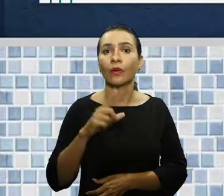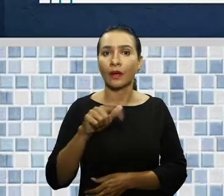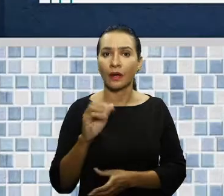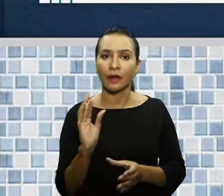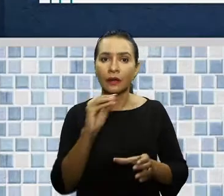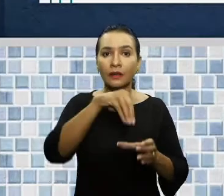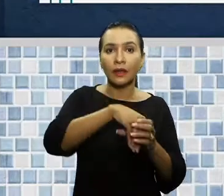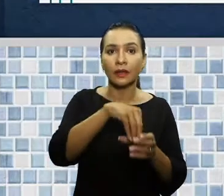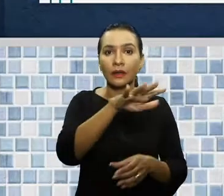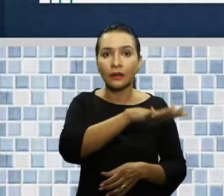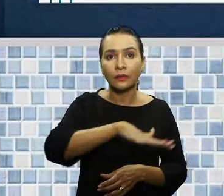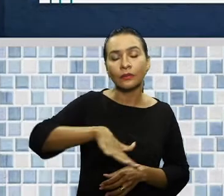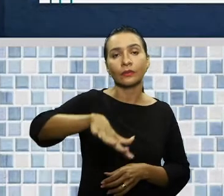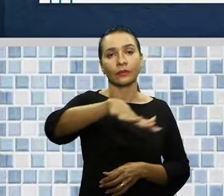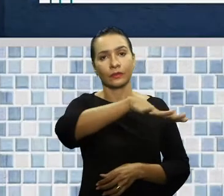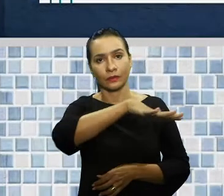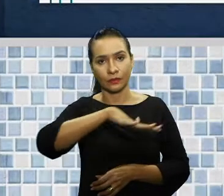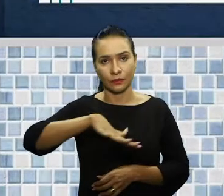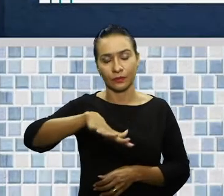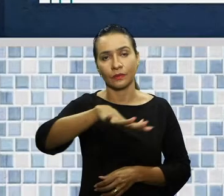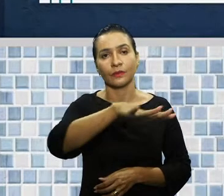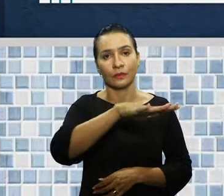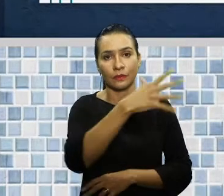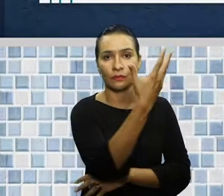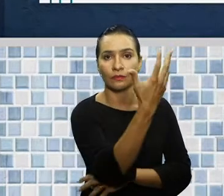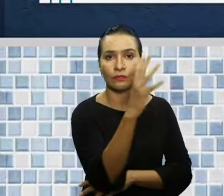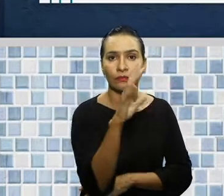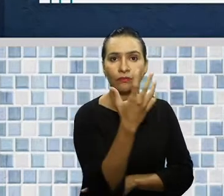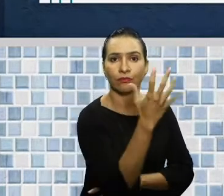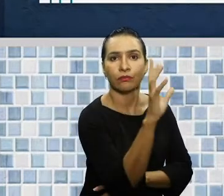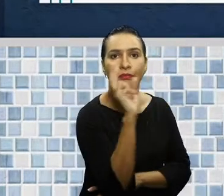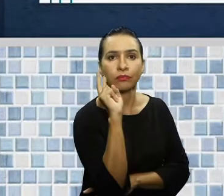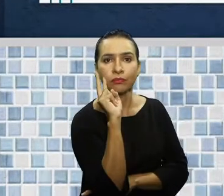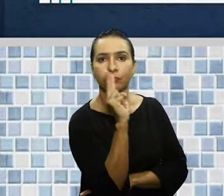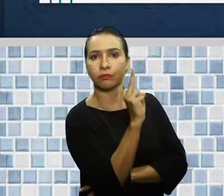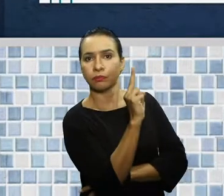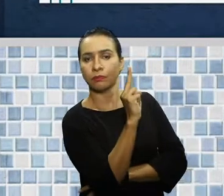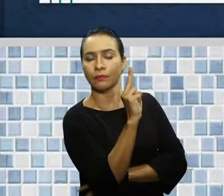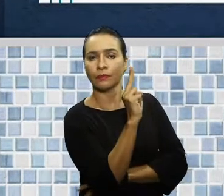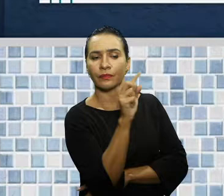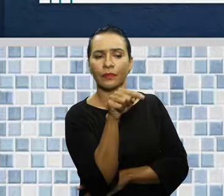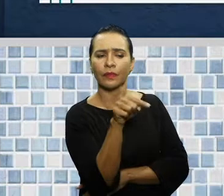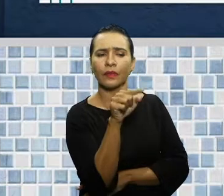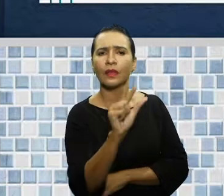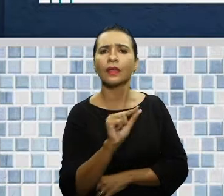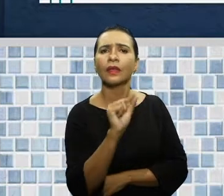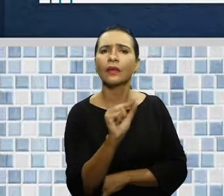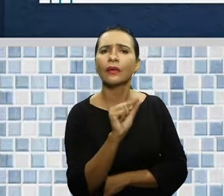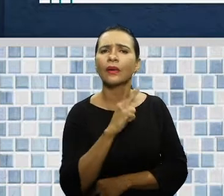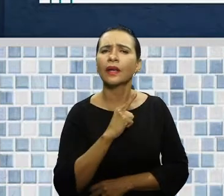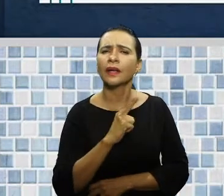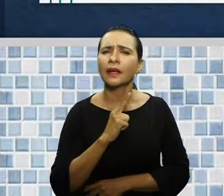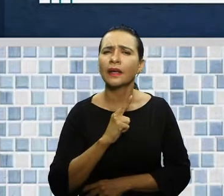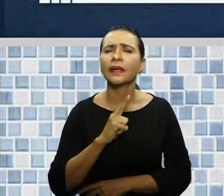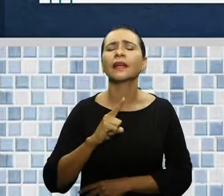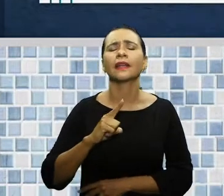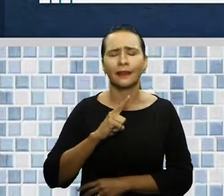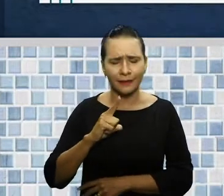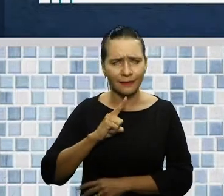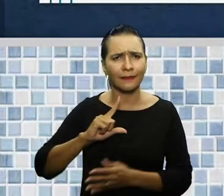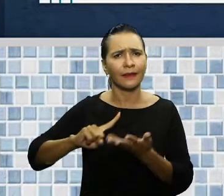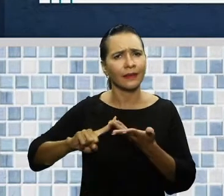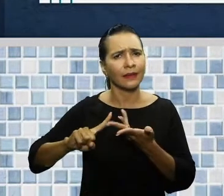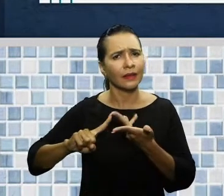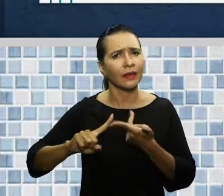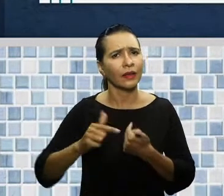em um espaço, esse ambiente, e nesse ambiente nós temos alguns outros recursos que